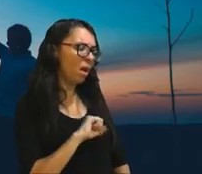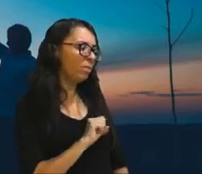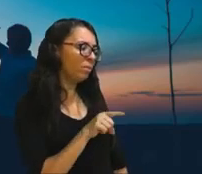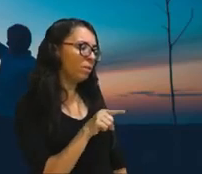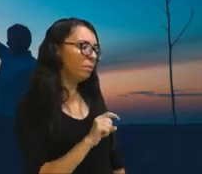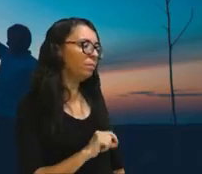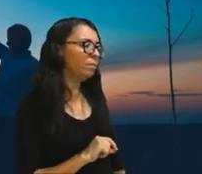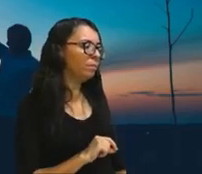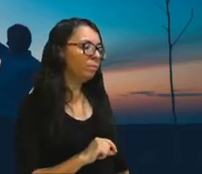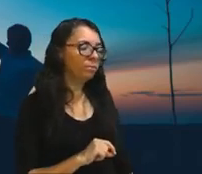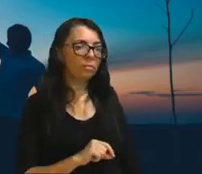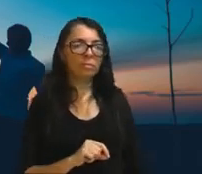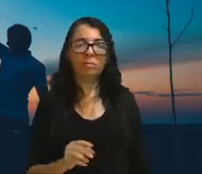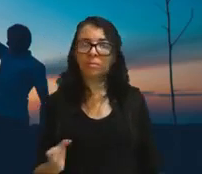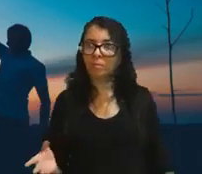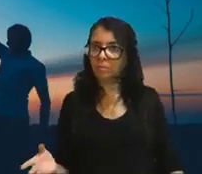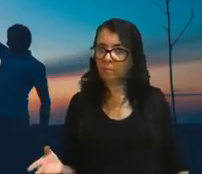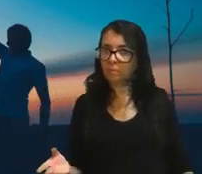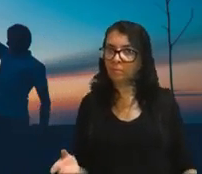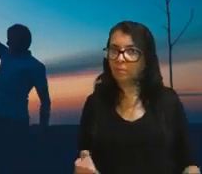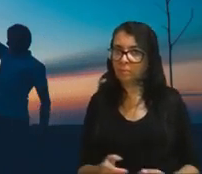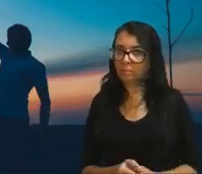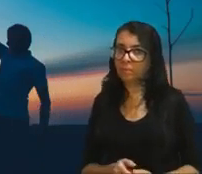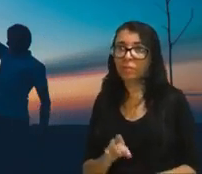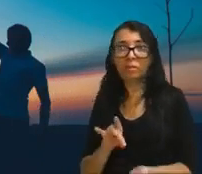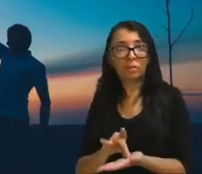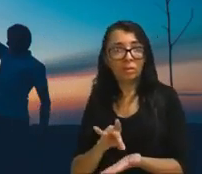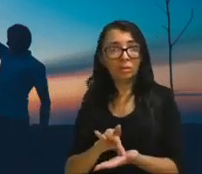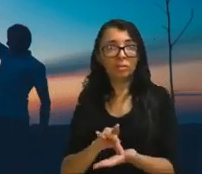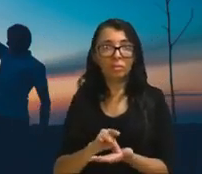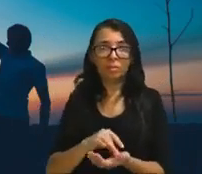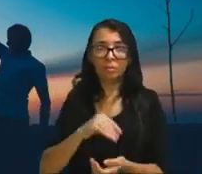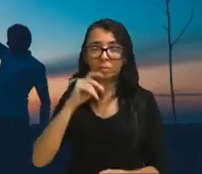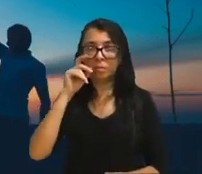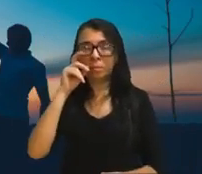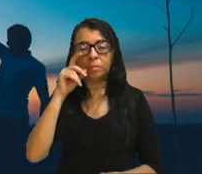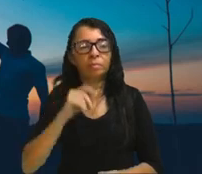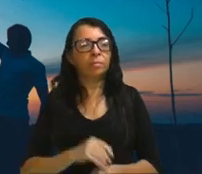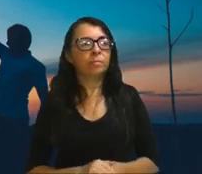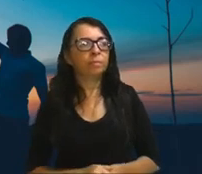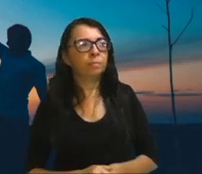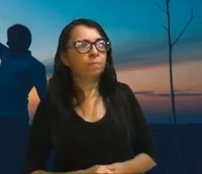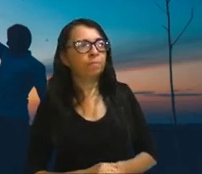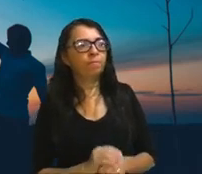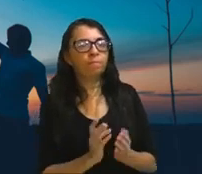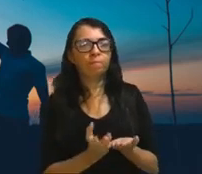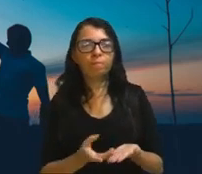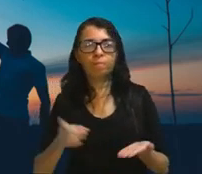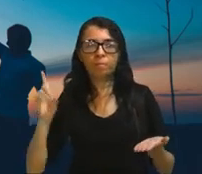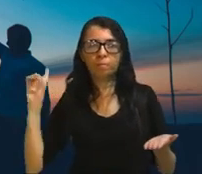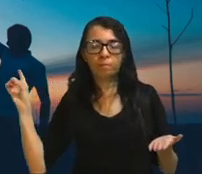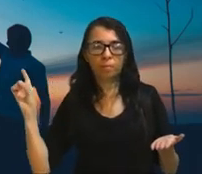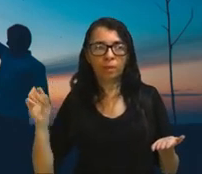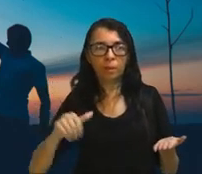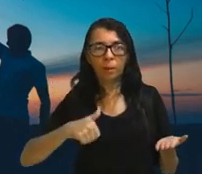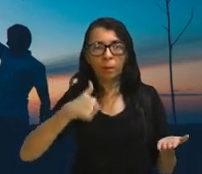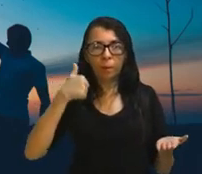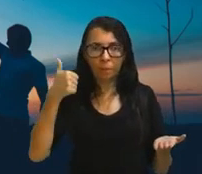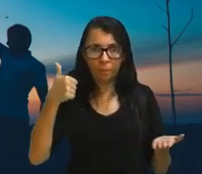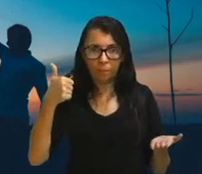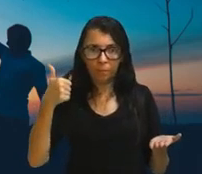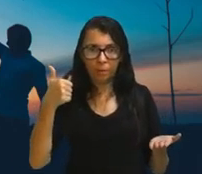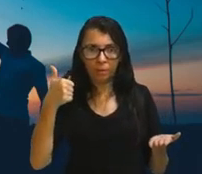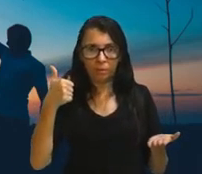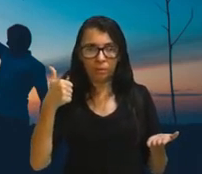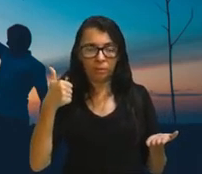1 Coríntios, capítulo 12, verso 12. Porque assim como o corpo